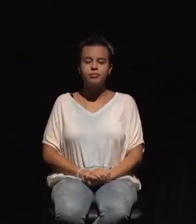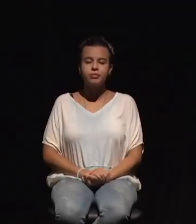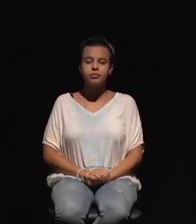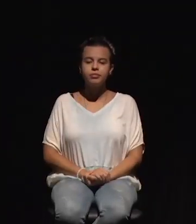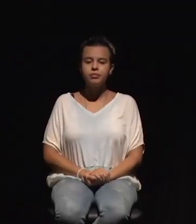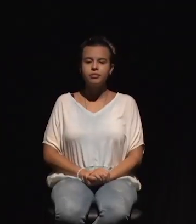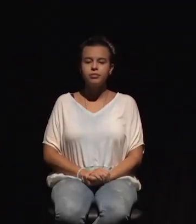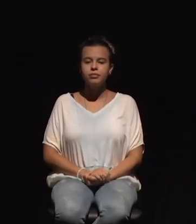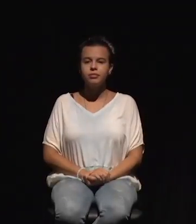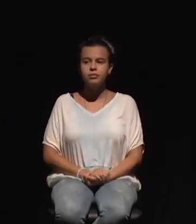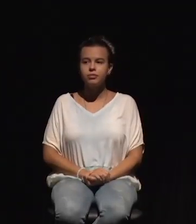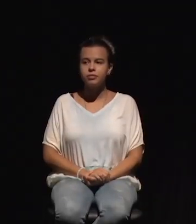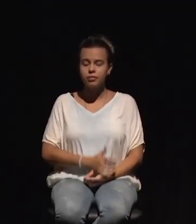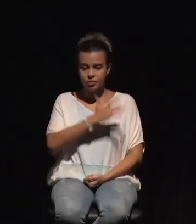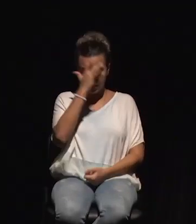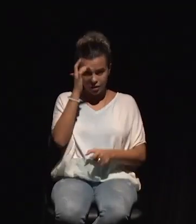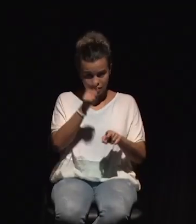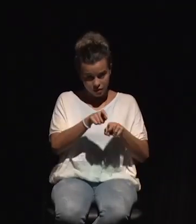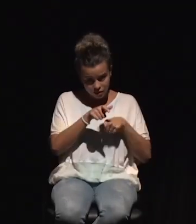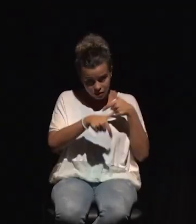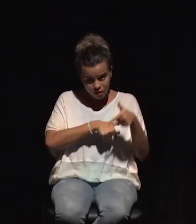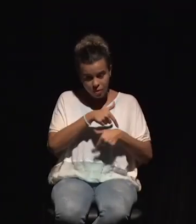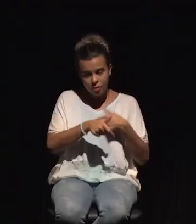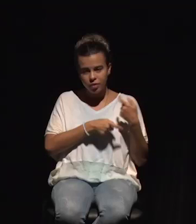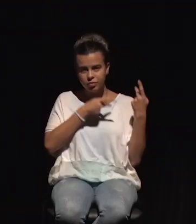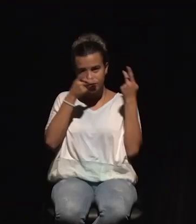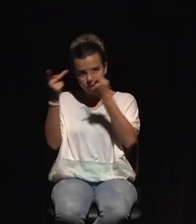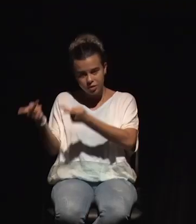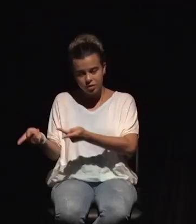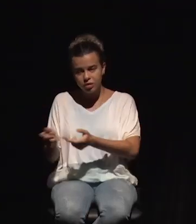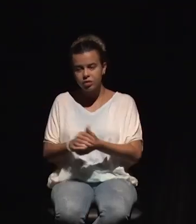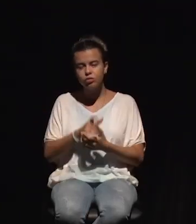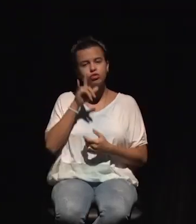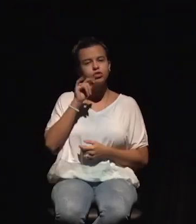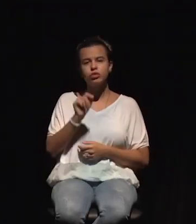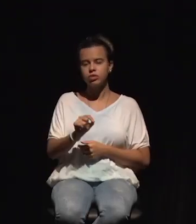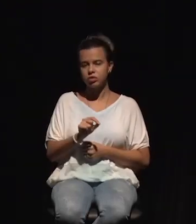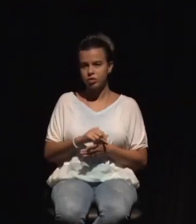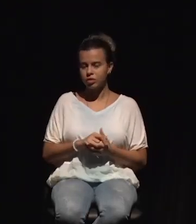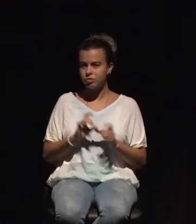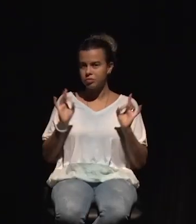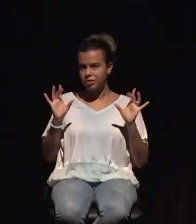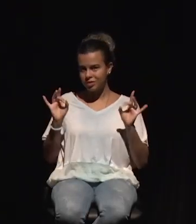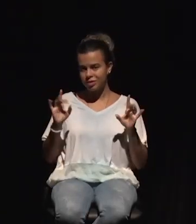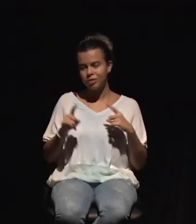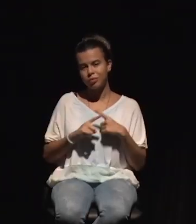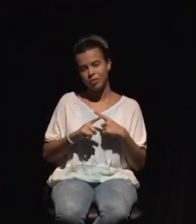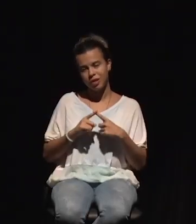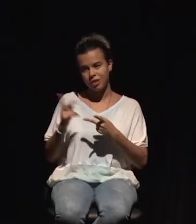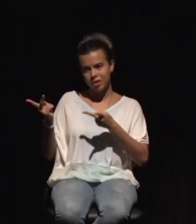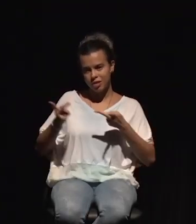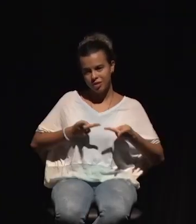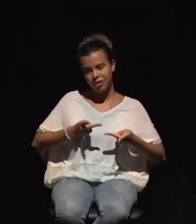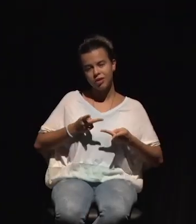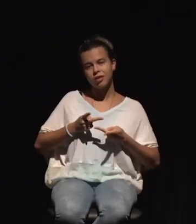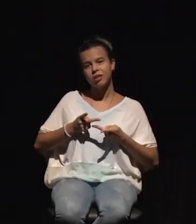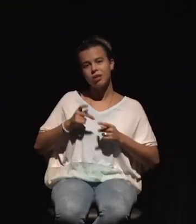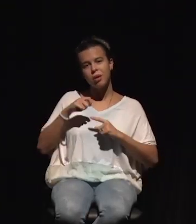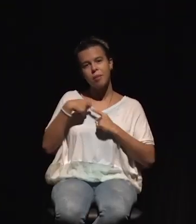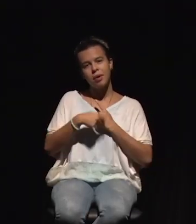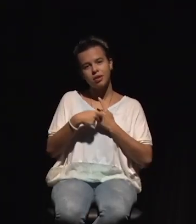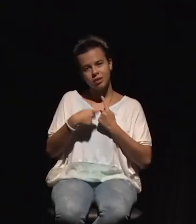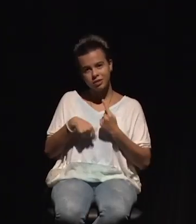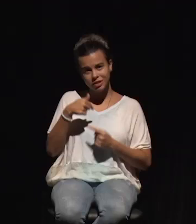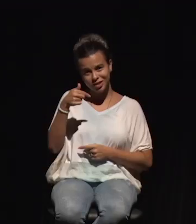também visita dos agricultores do sag festeiros e esse foi um dia sim especialmente recebeu sete tipos de banana